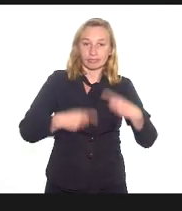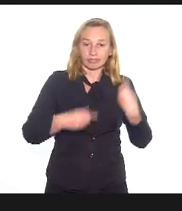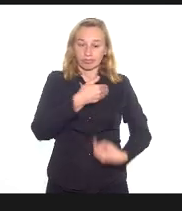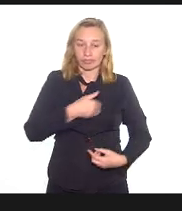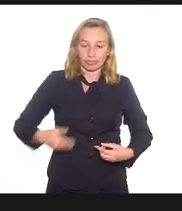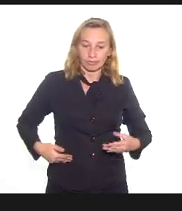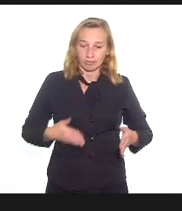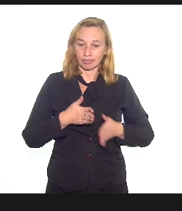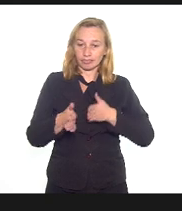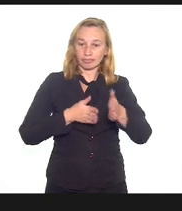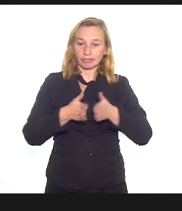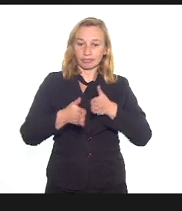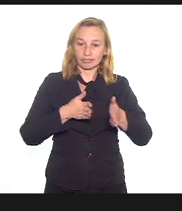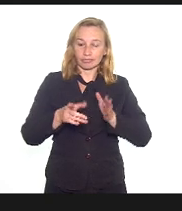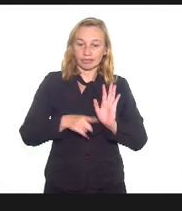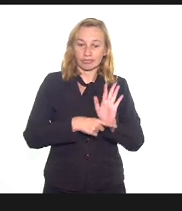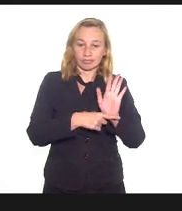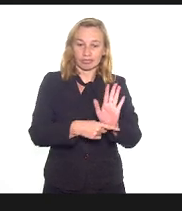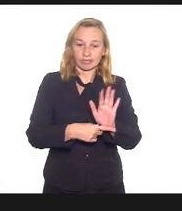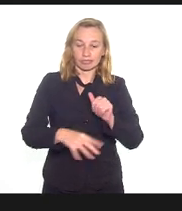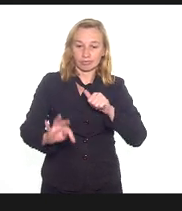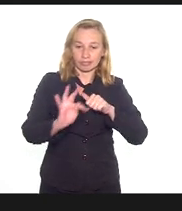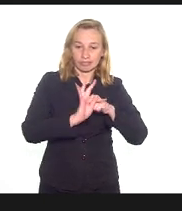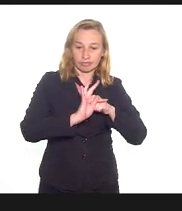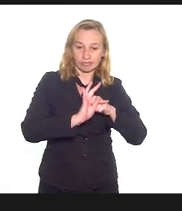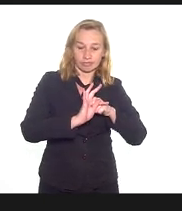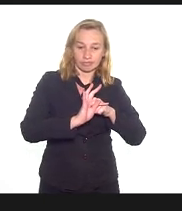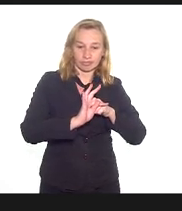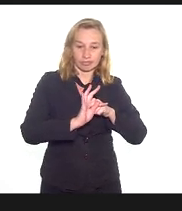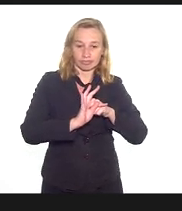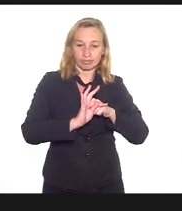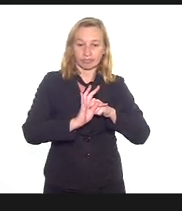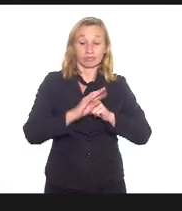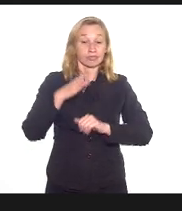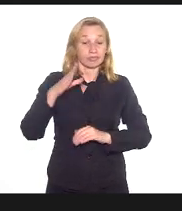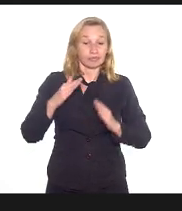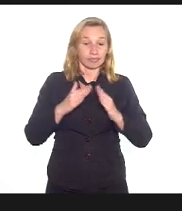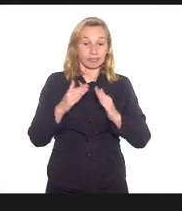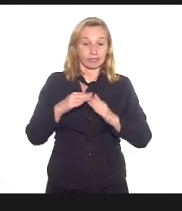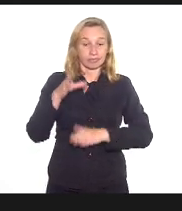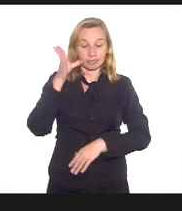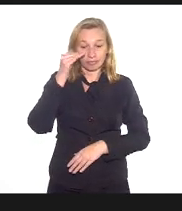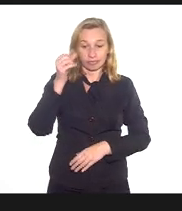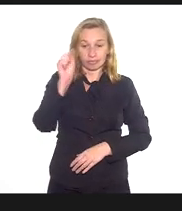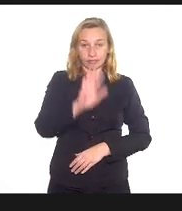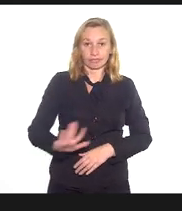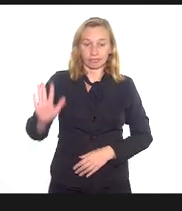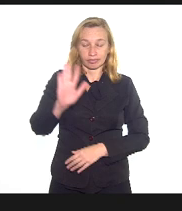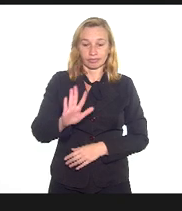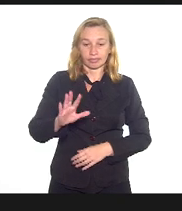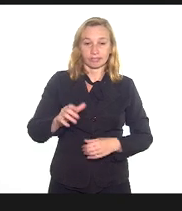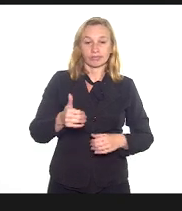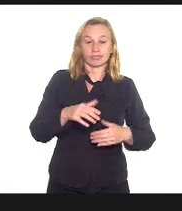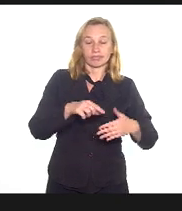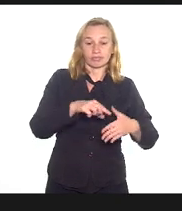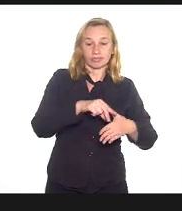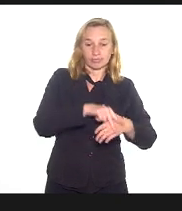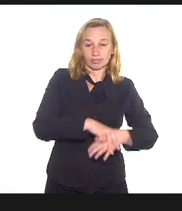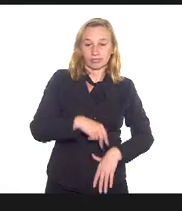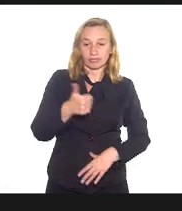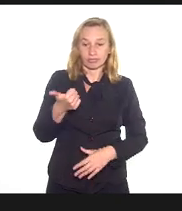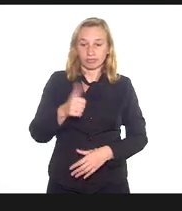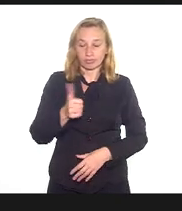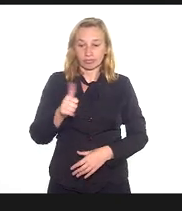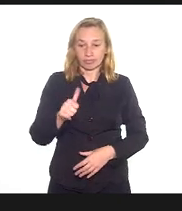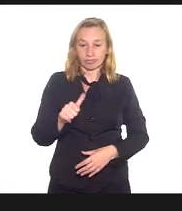do acesso à assistência técnica para habitação de interesse social. E, no inciso 11, dar celeridade